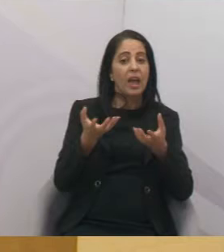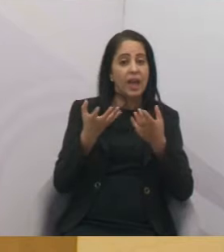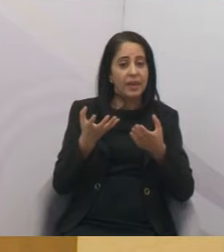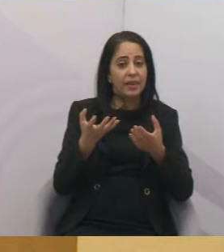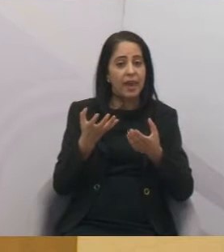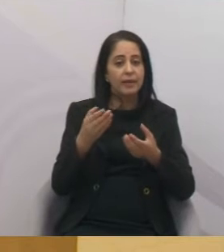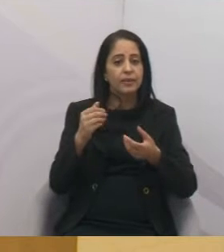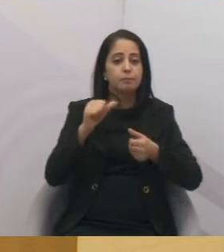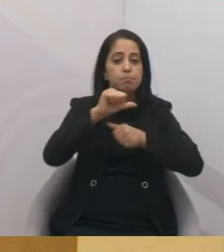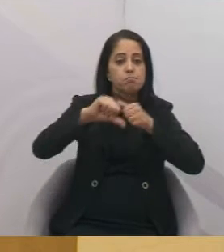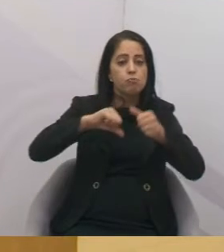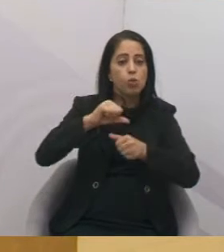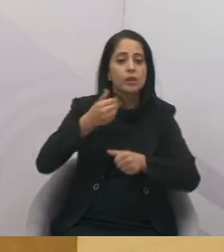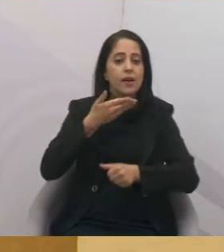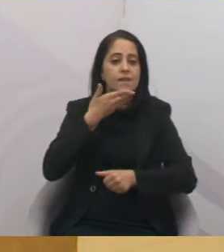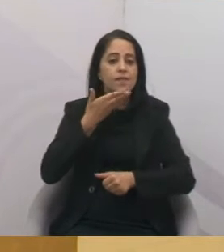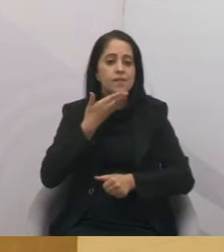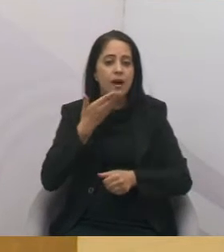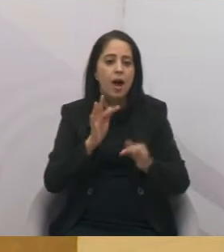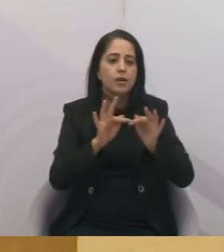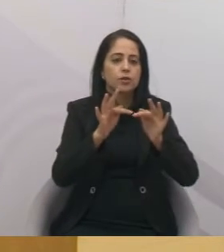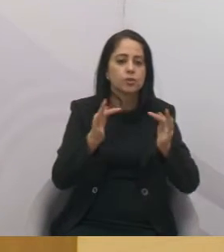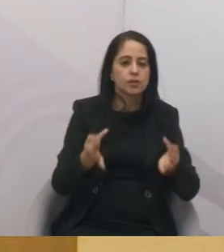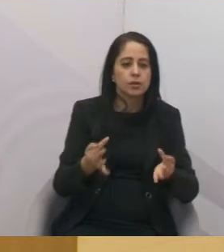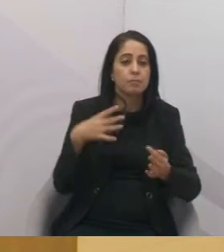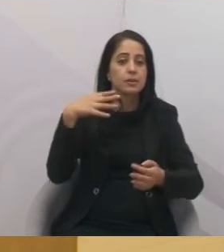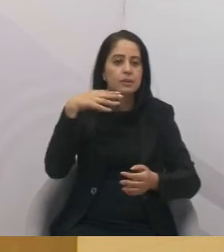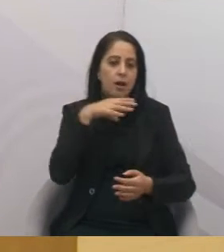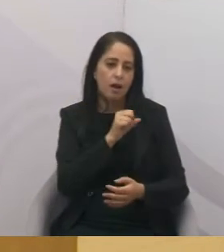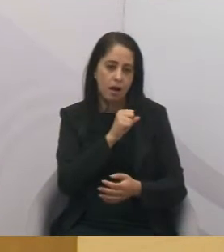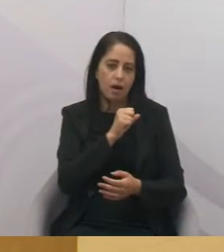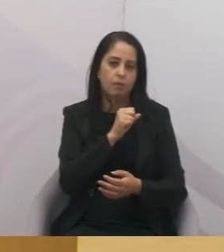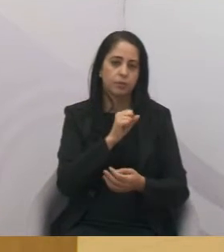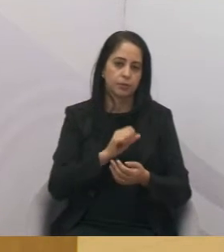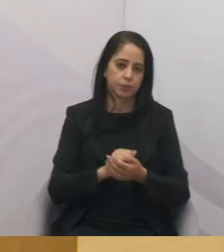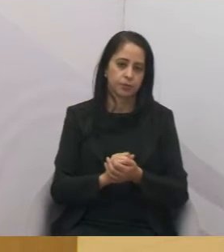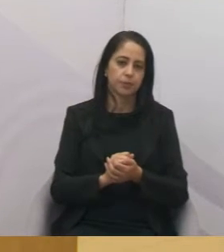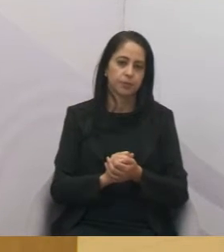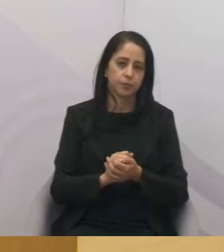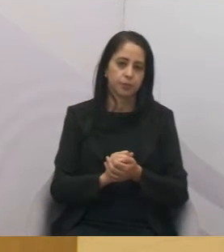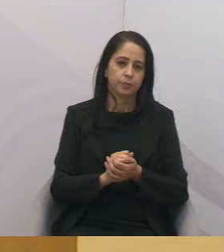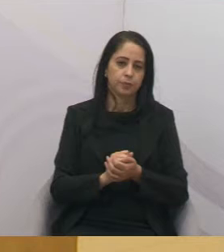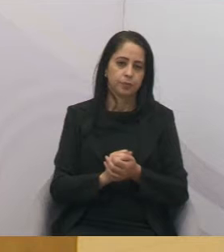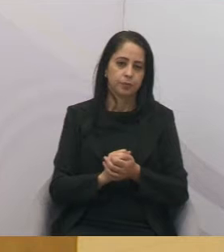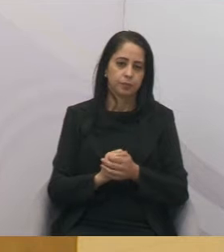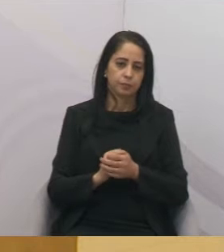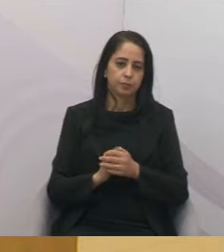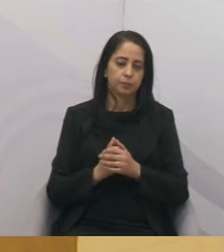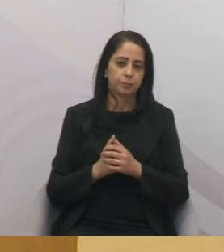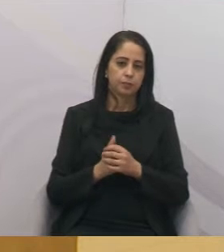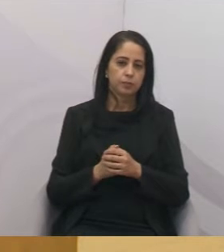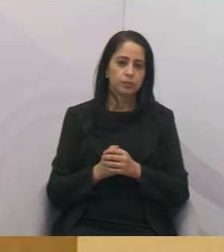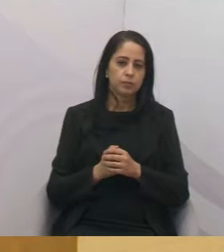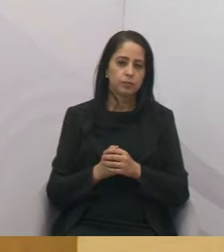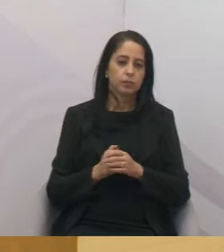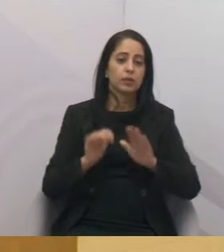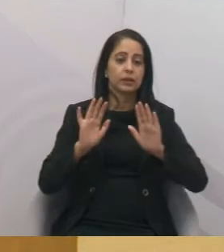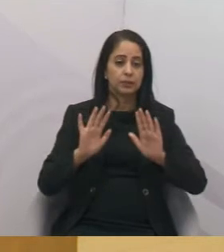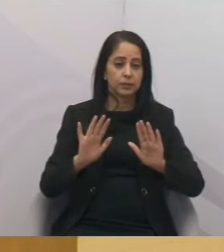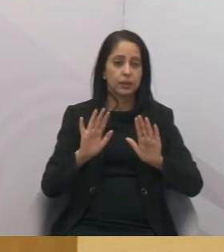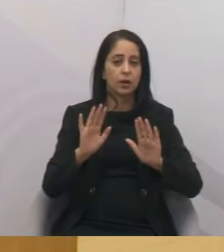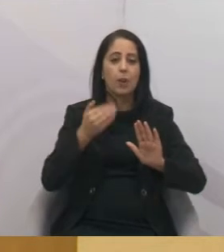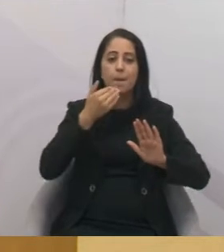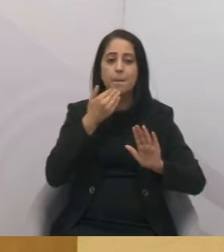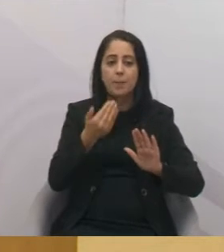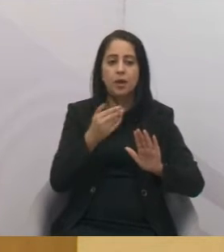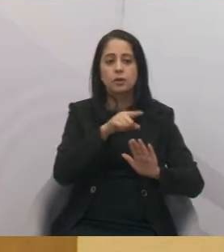a situação, tanto da iniciativa privada, como também para o poder público municipal. Então, eu